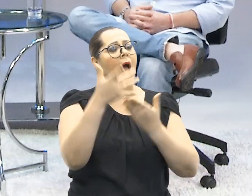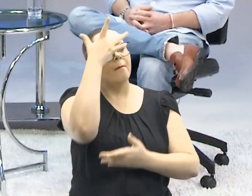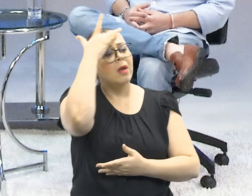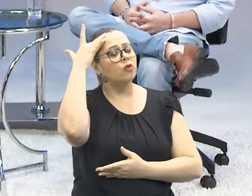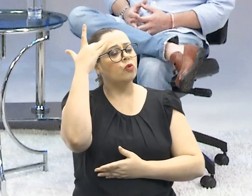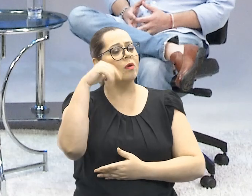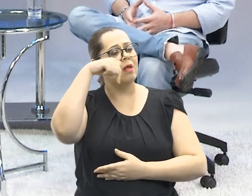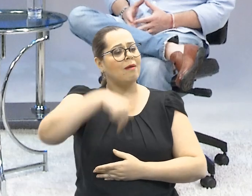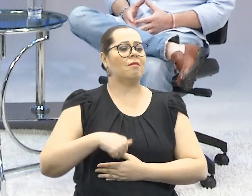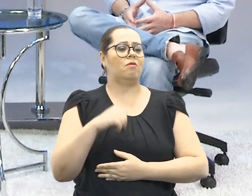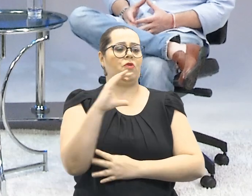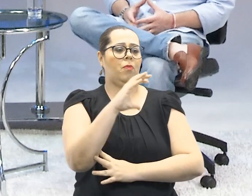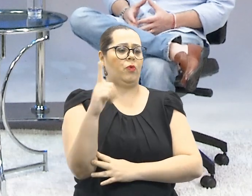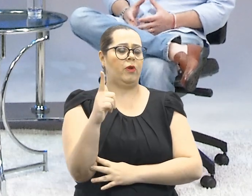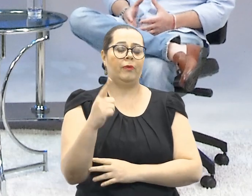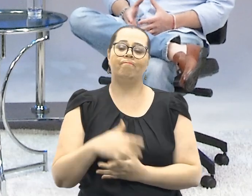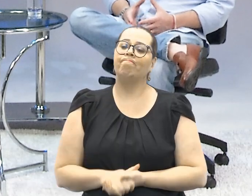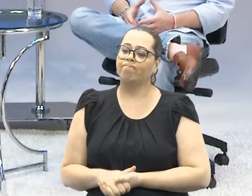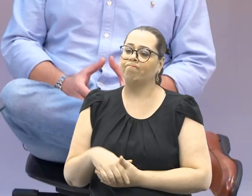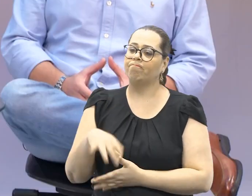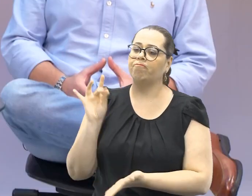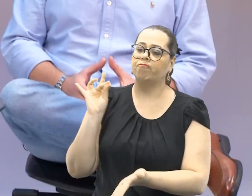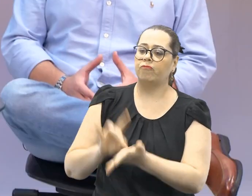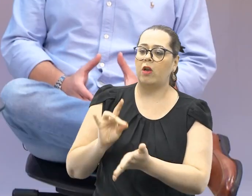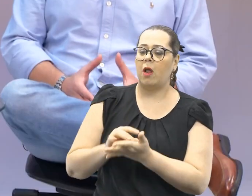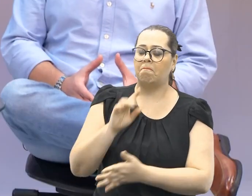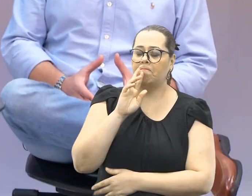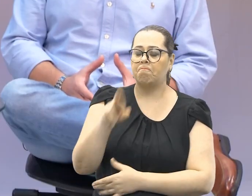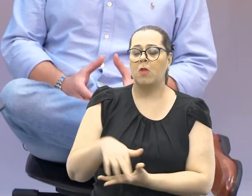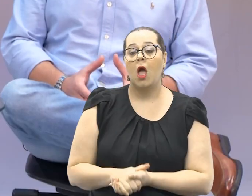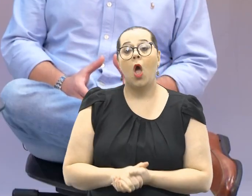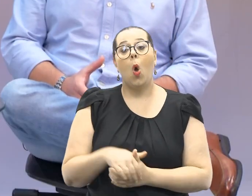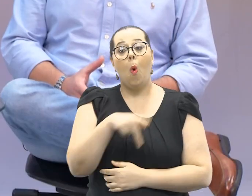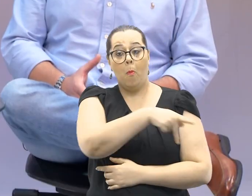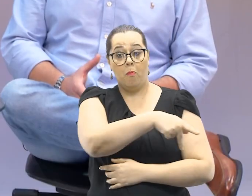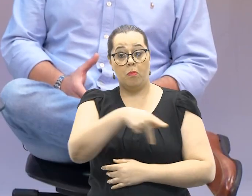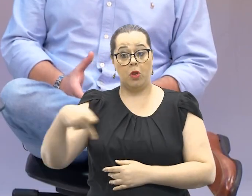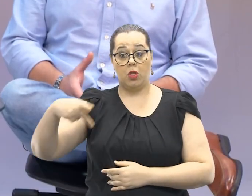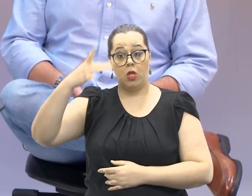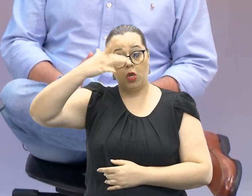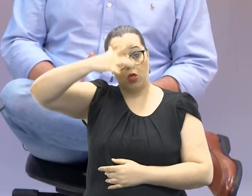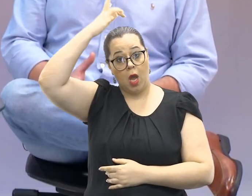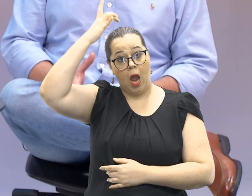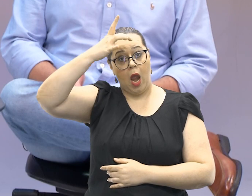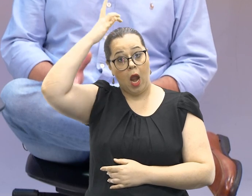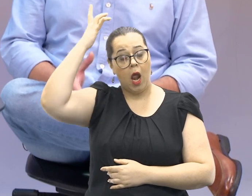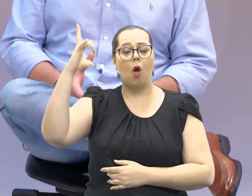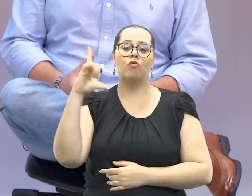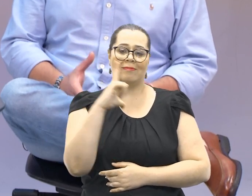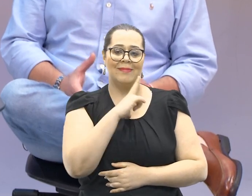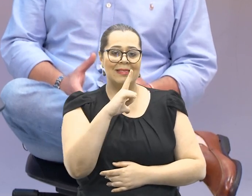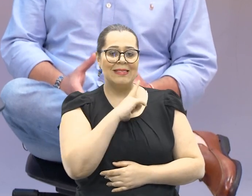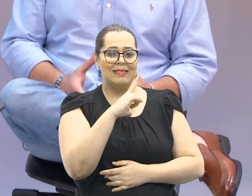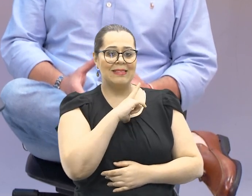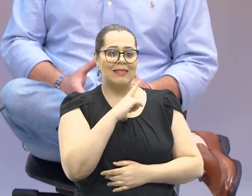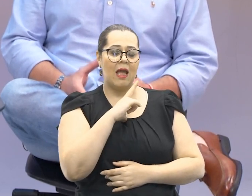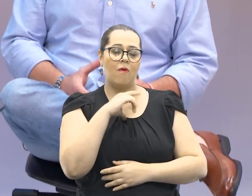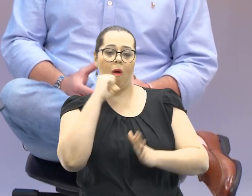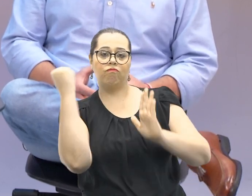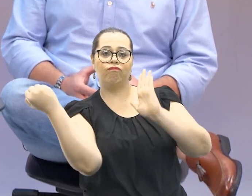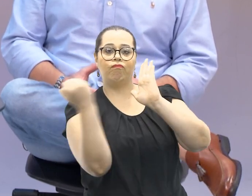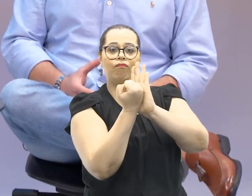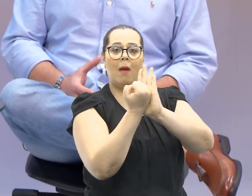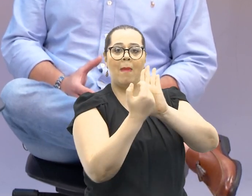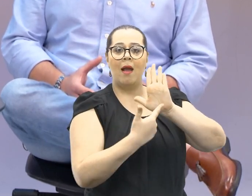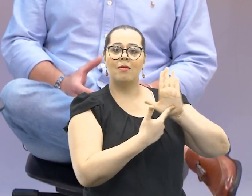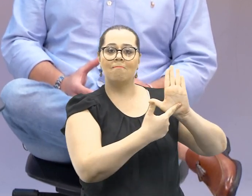Campo Grande? Exatamente, né? O presidente Carlão, ele tem uma característica, até o slogan dele é comunitário mesmo,